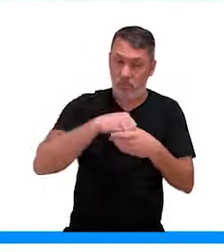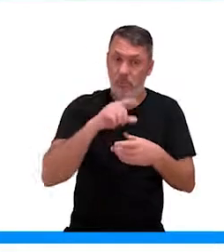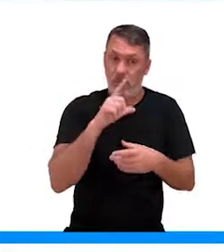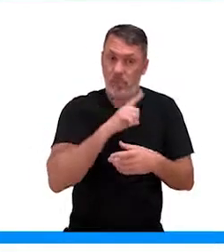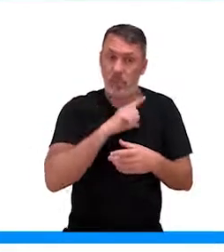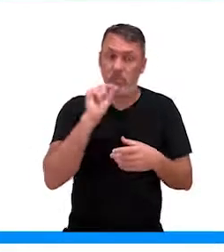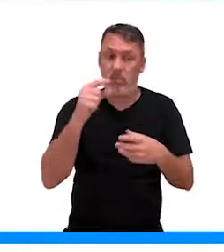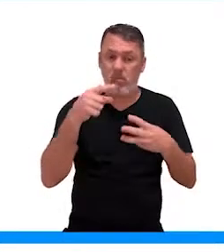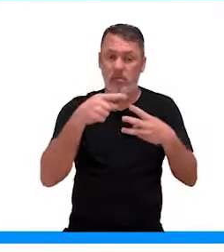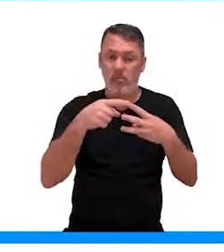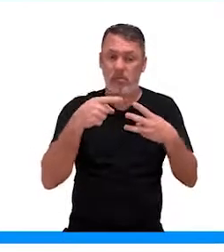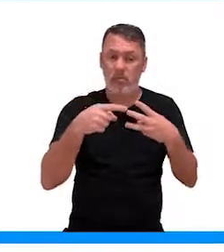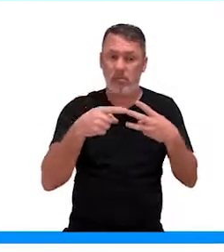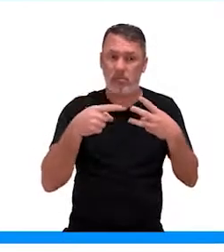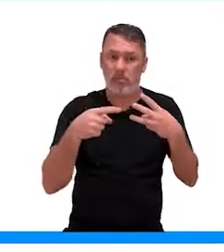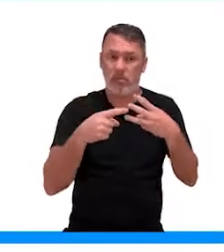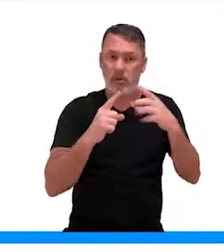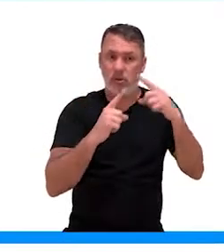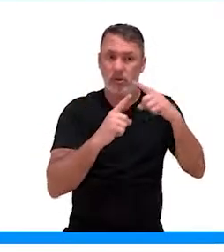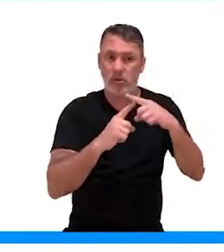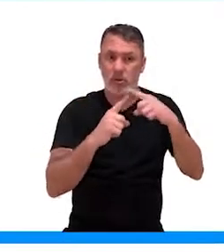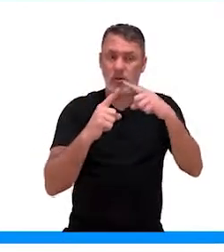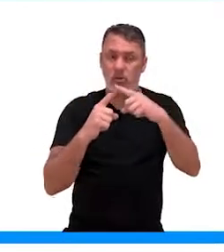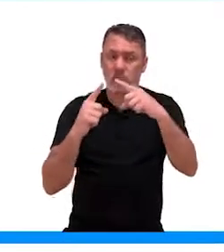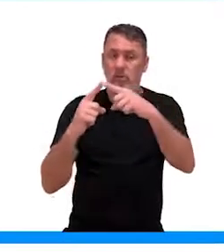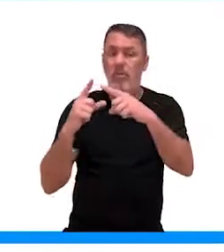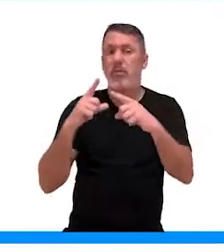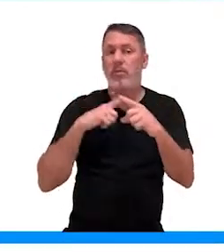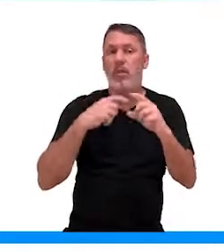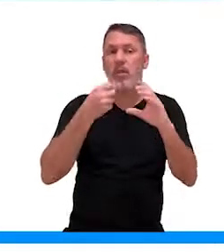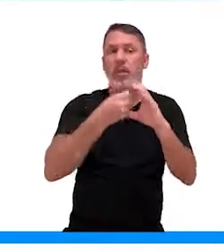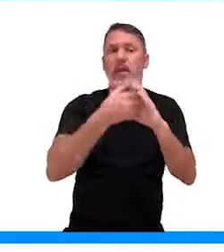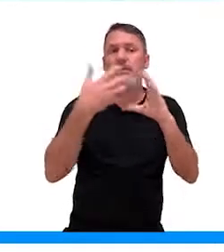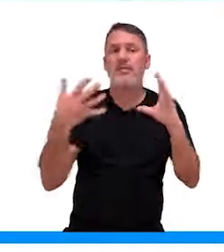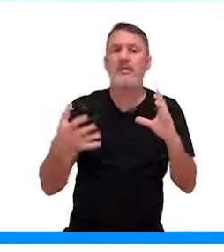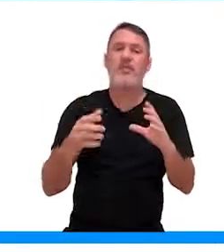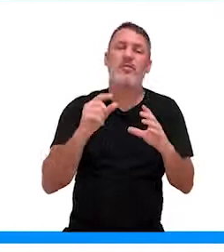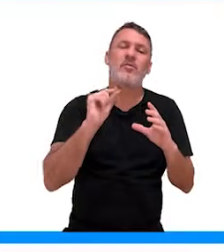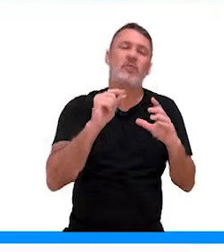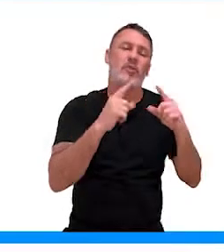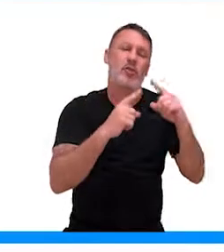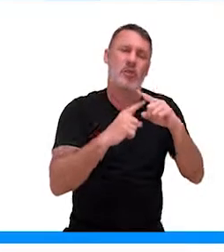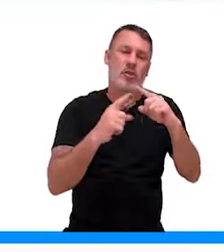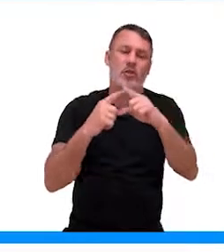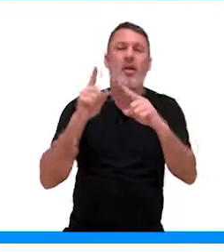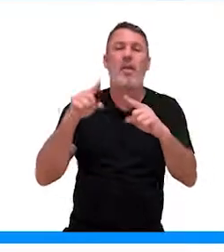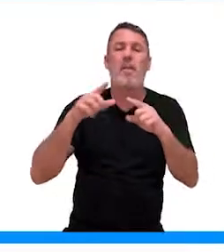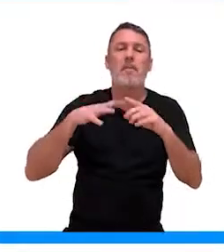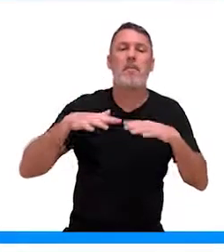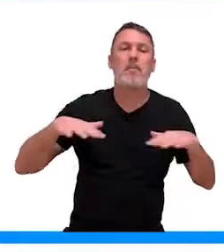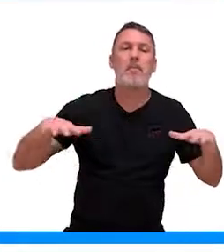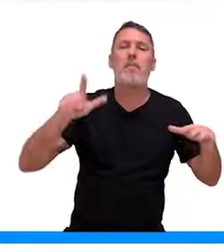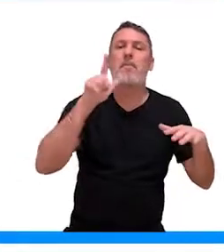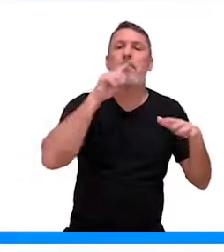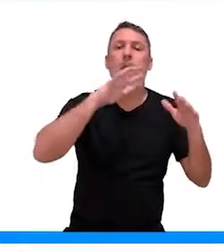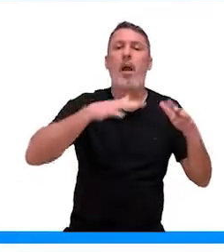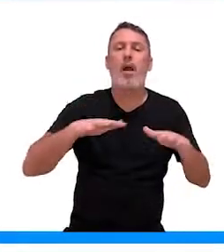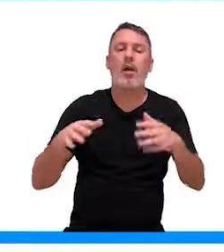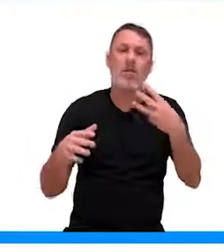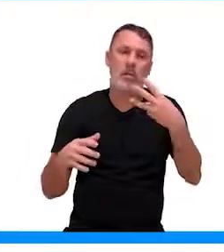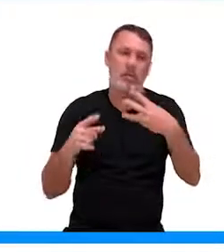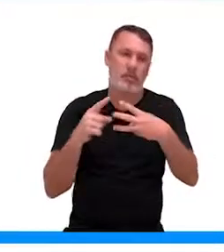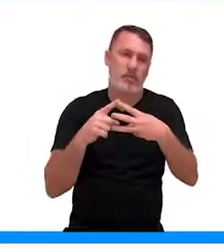de 3 tipos. Nós temos que os mares podem ser classificados como tipologia, tá? A tipologia dos mares em 3 tipos.